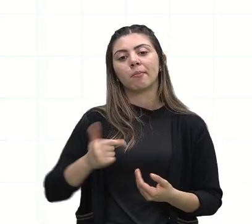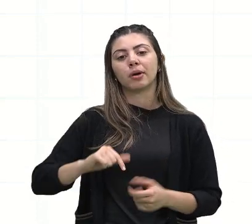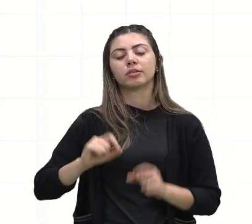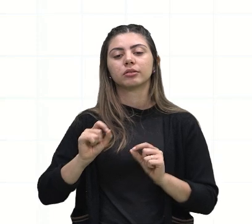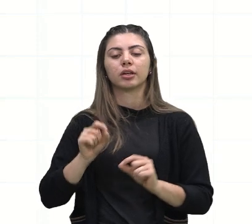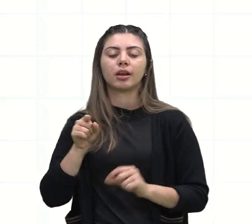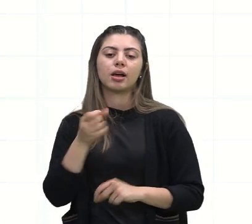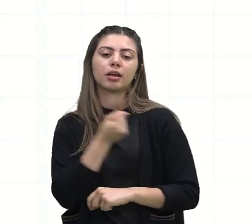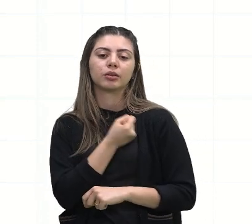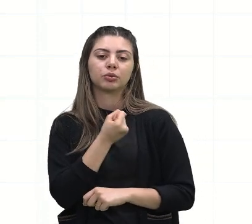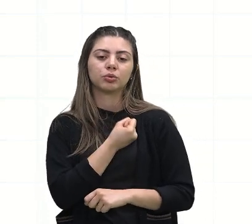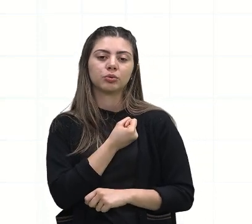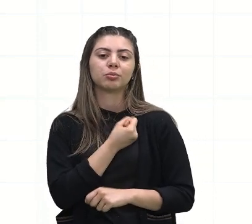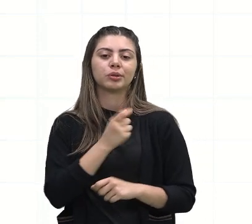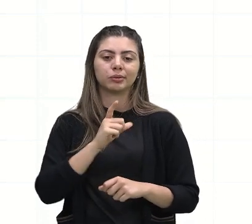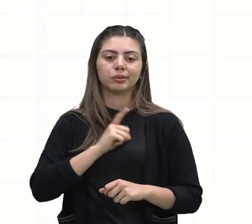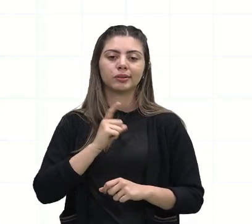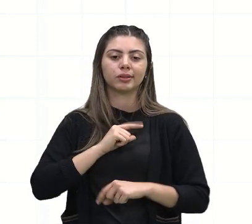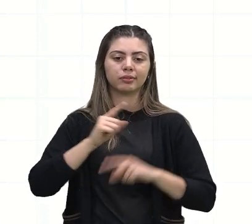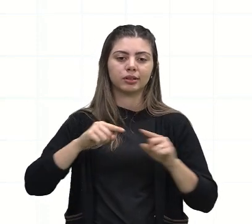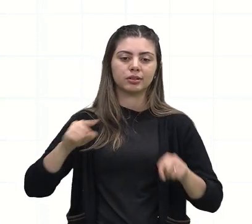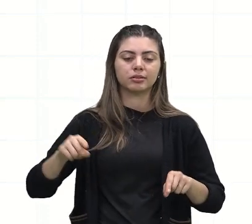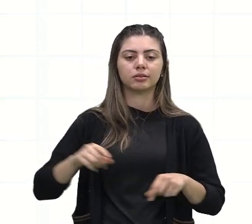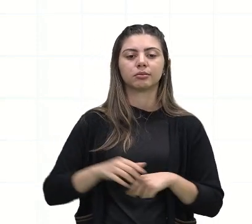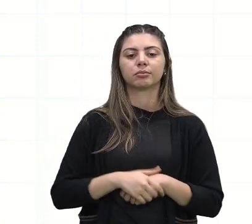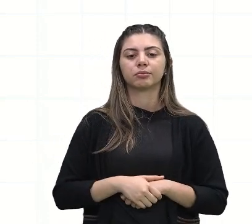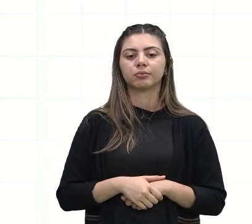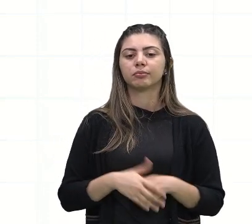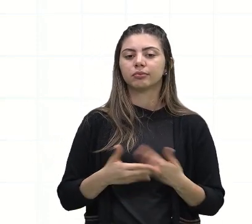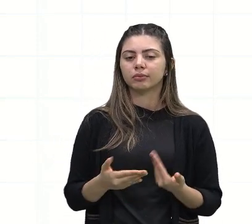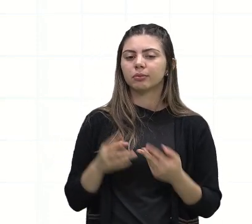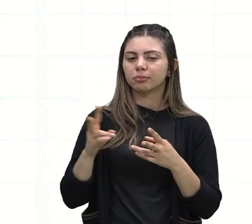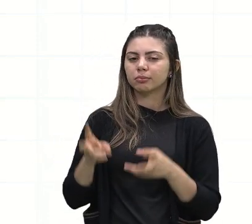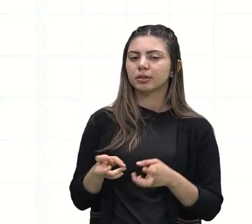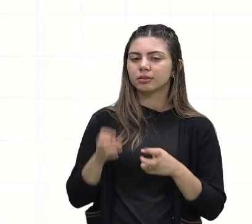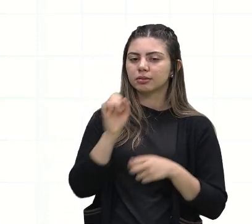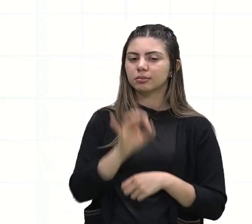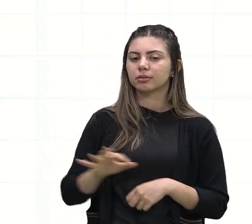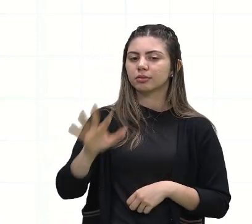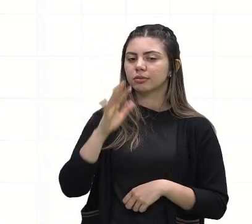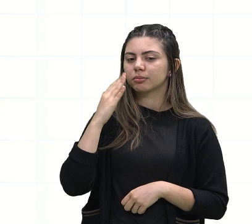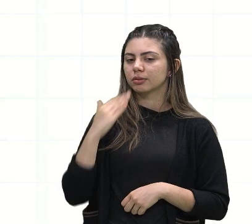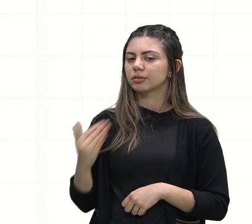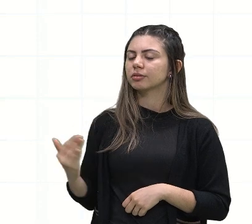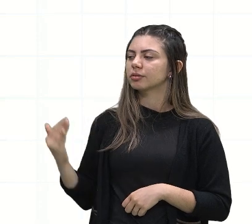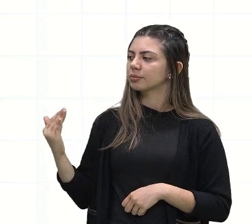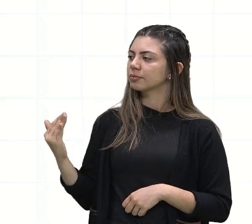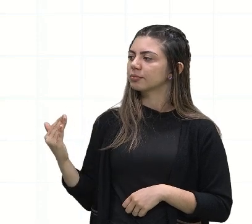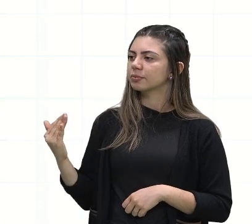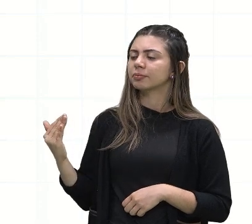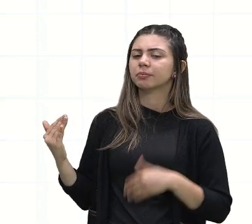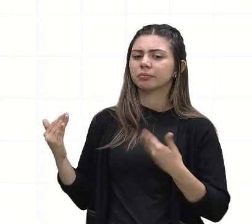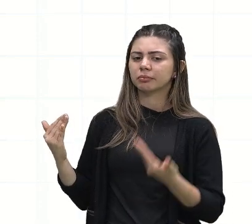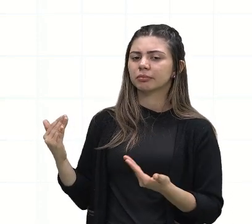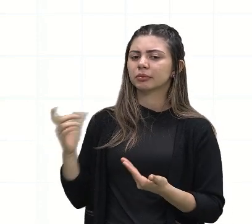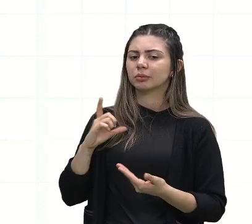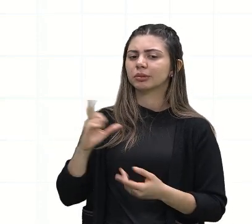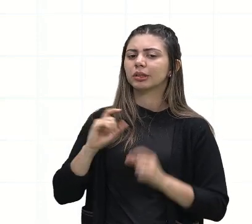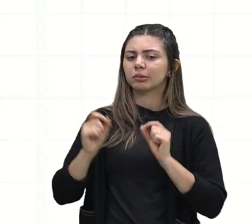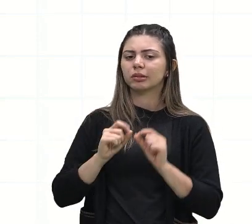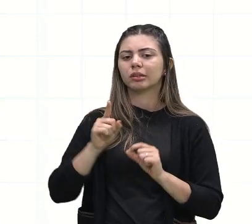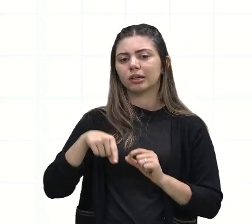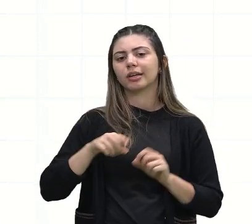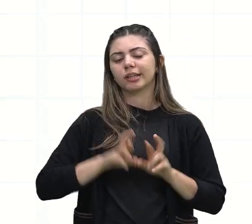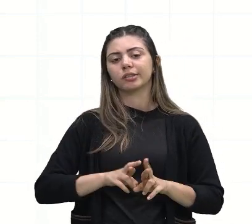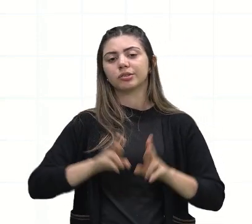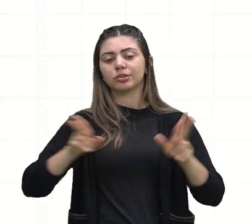em diante, né, 200, 300, 400, 400. Então, observe que ele também vai ter essa flexão,